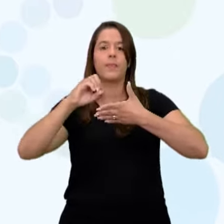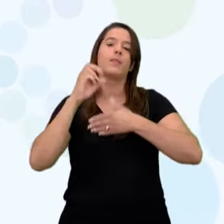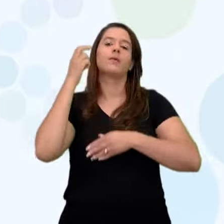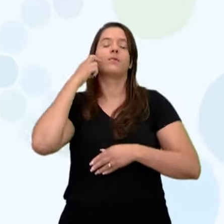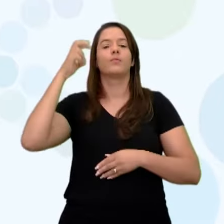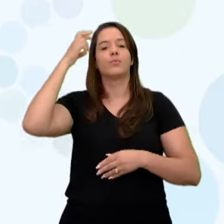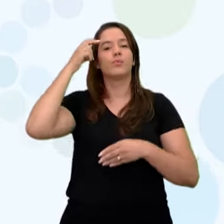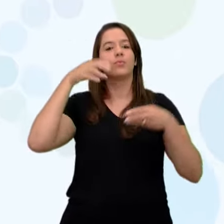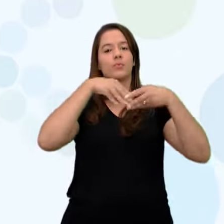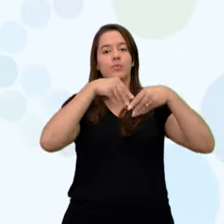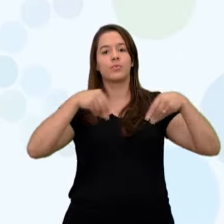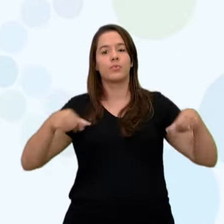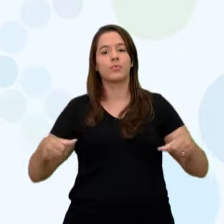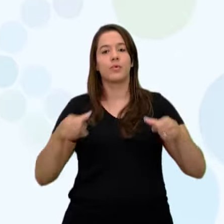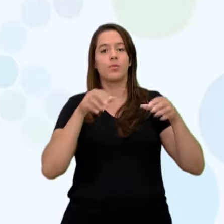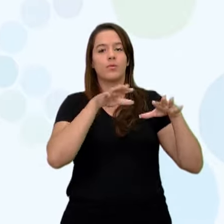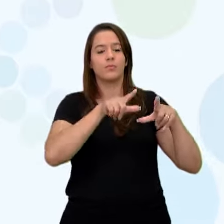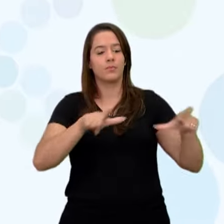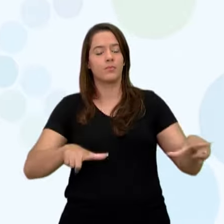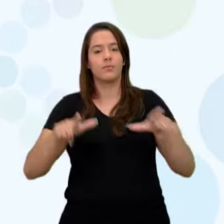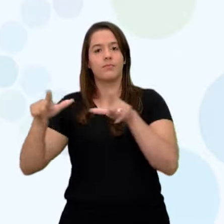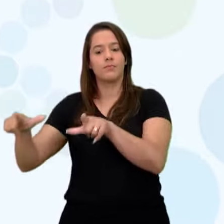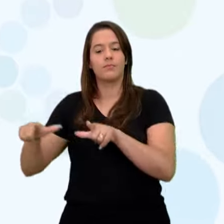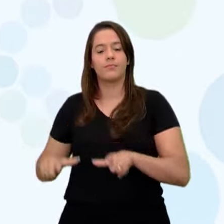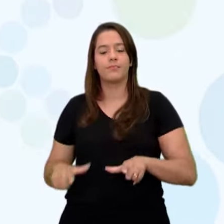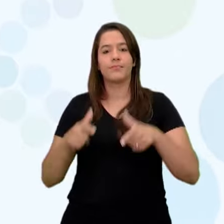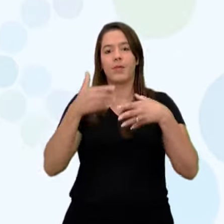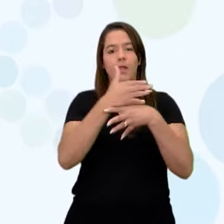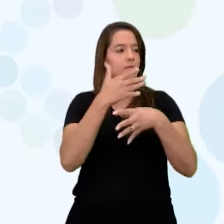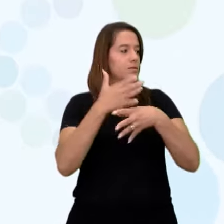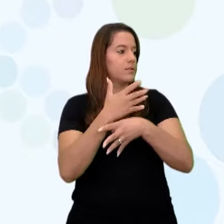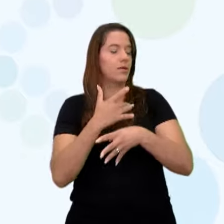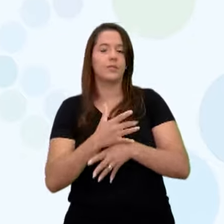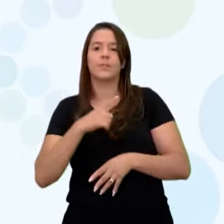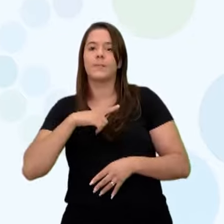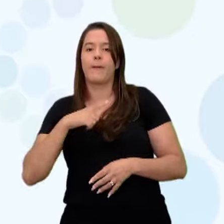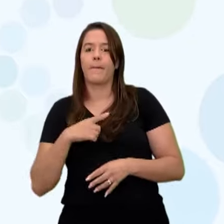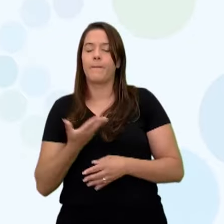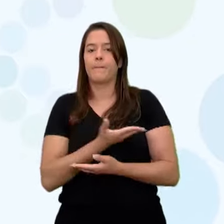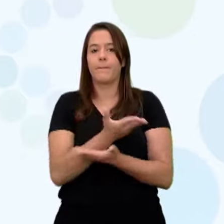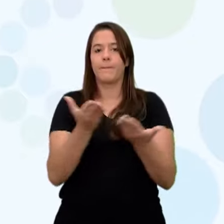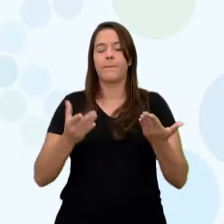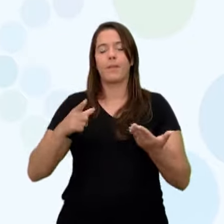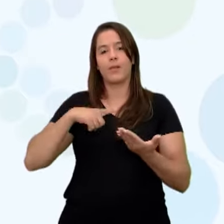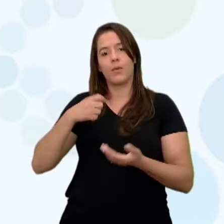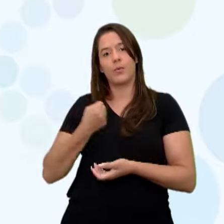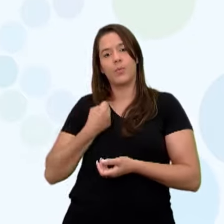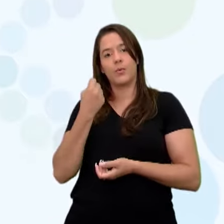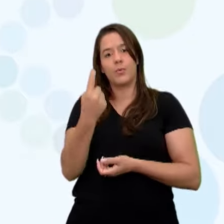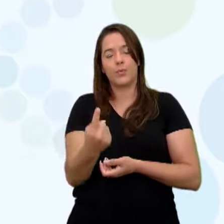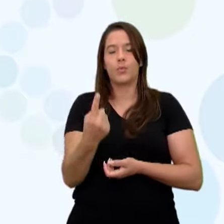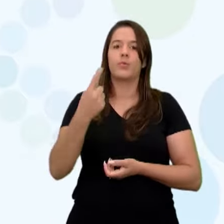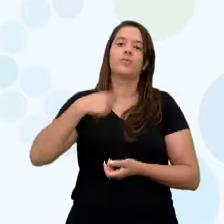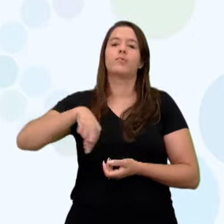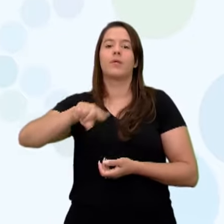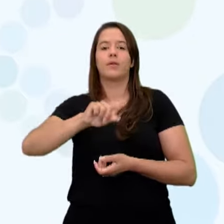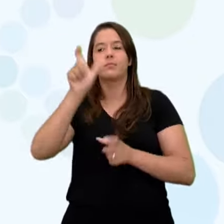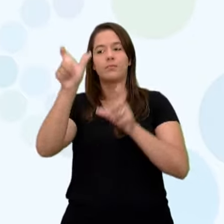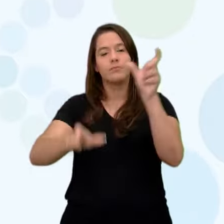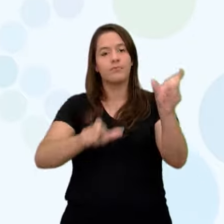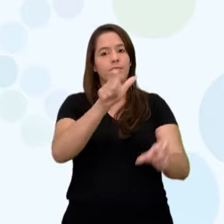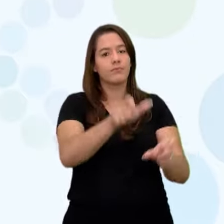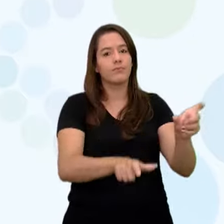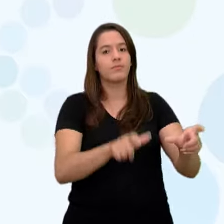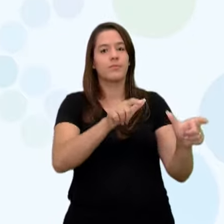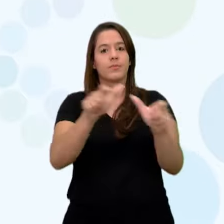solo, do campo à cidade, que faz parte da unidade curricular 1, o indivíduo e o ambiente.